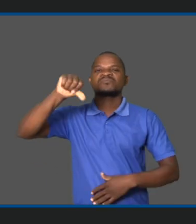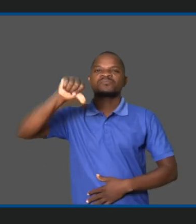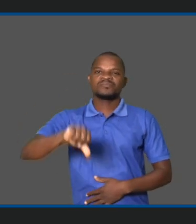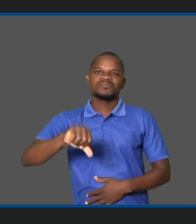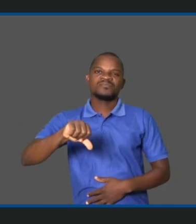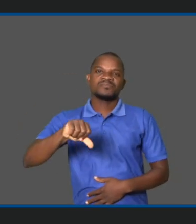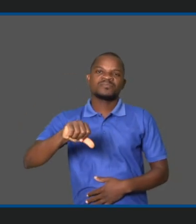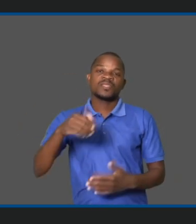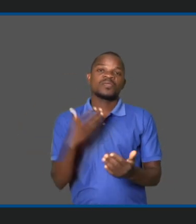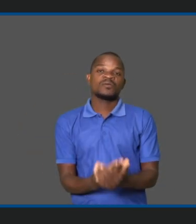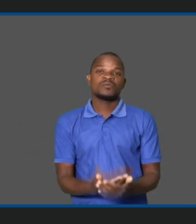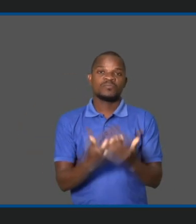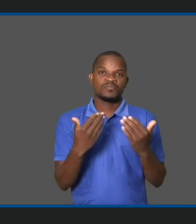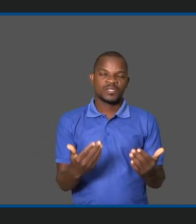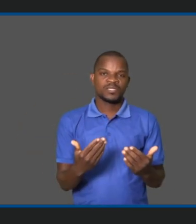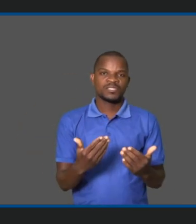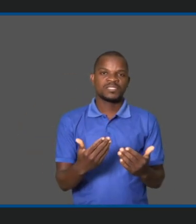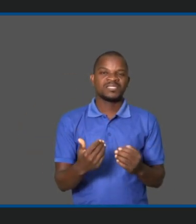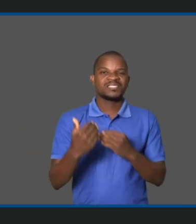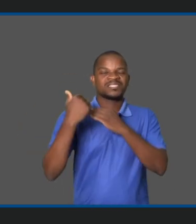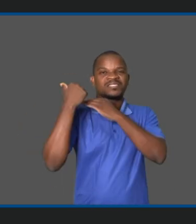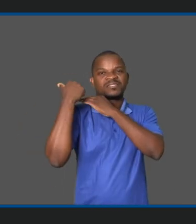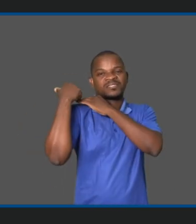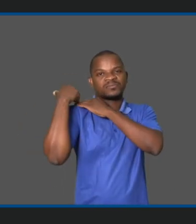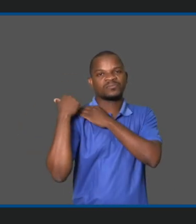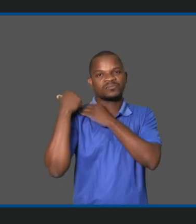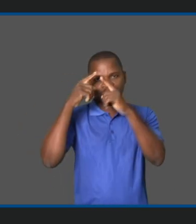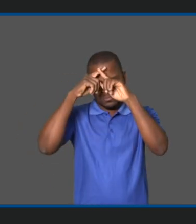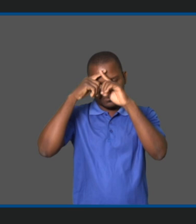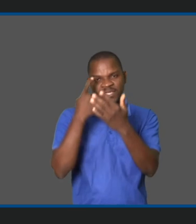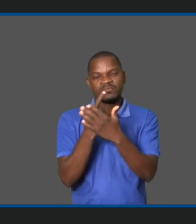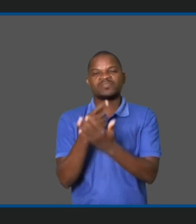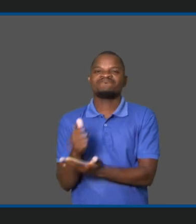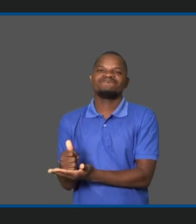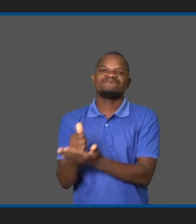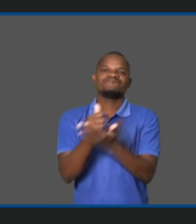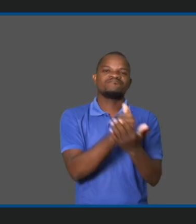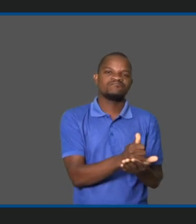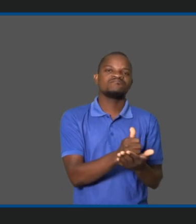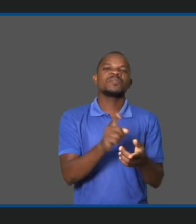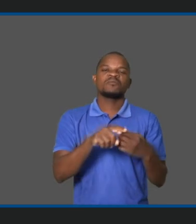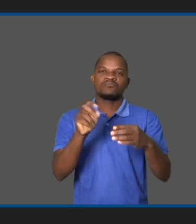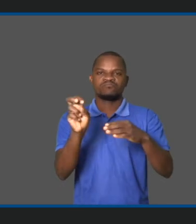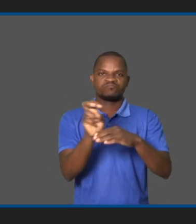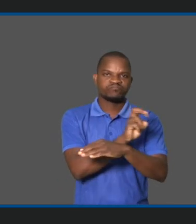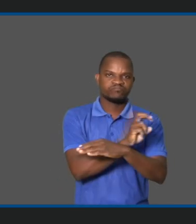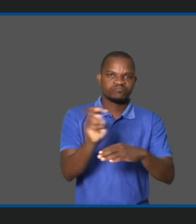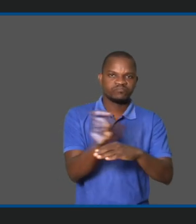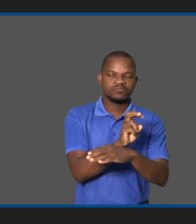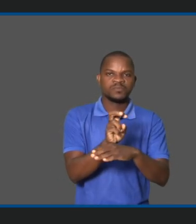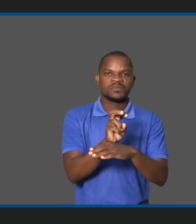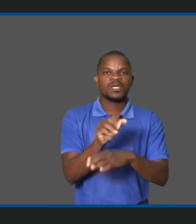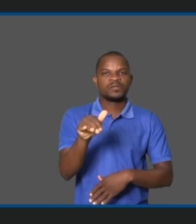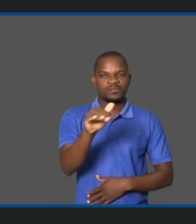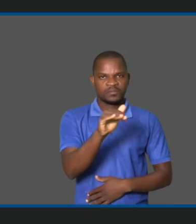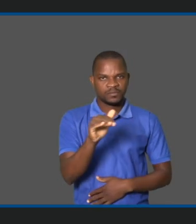da polícia é garantir a segurança. A segurança é a ordem pública. Ao garantir a segurança e ordem